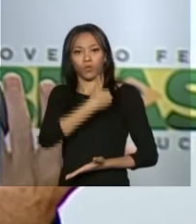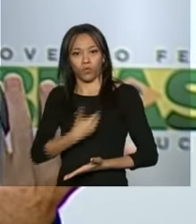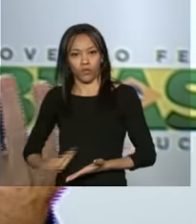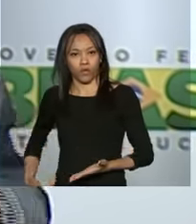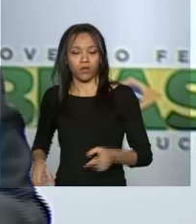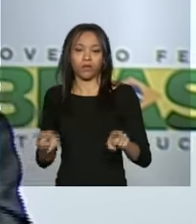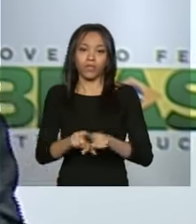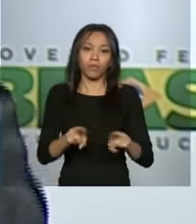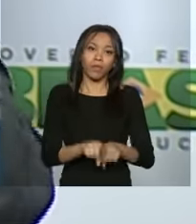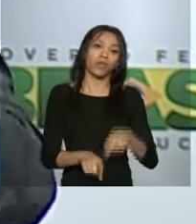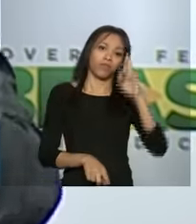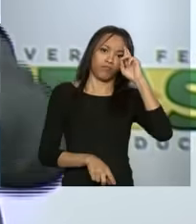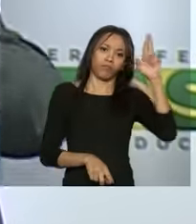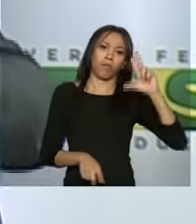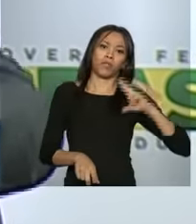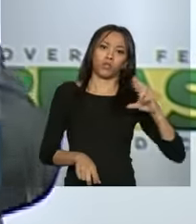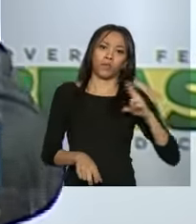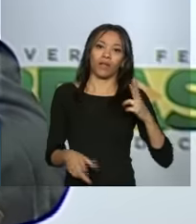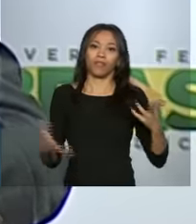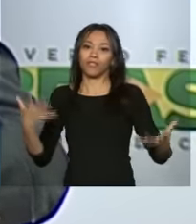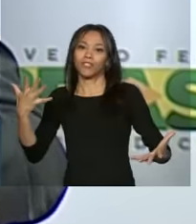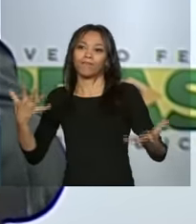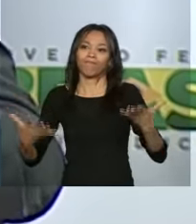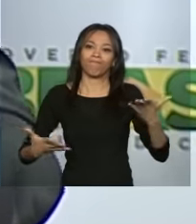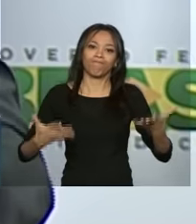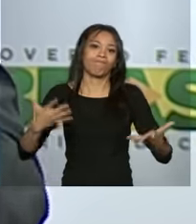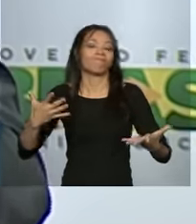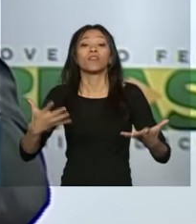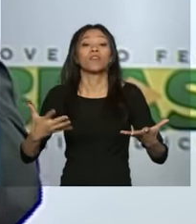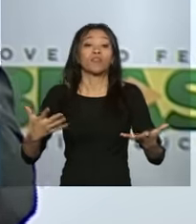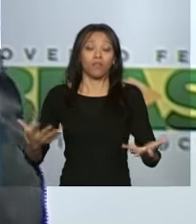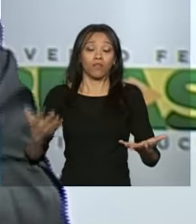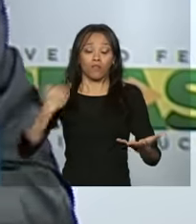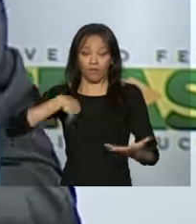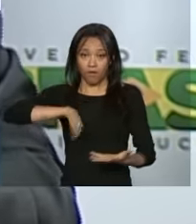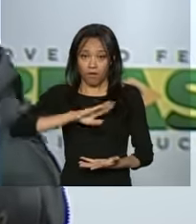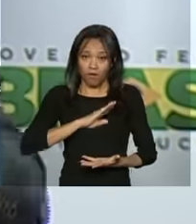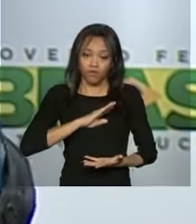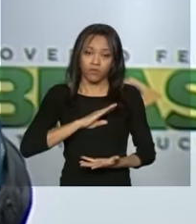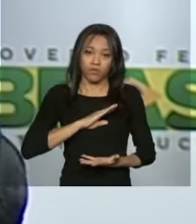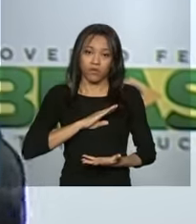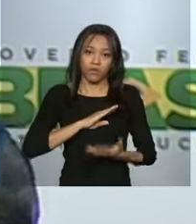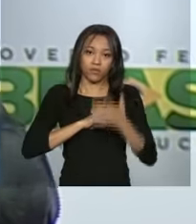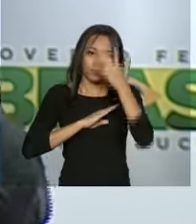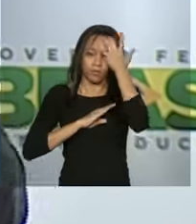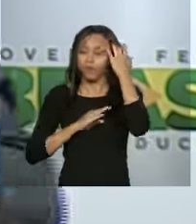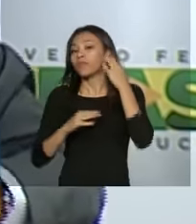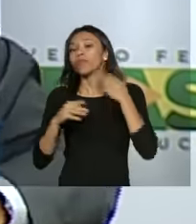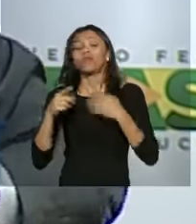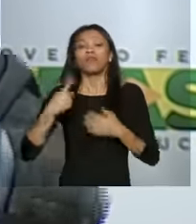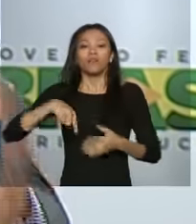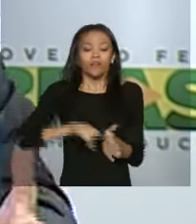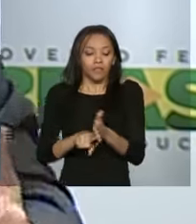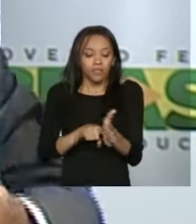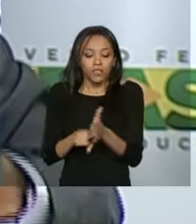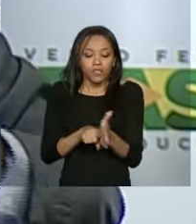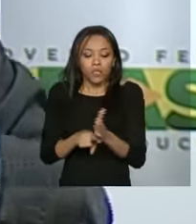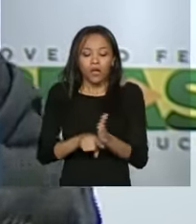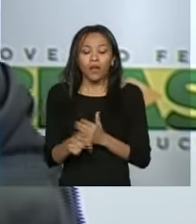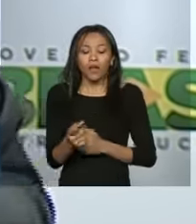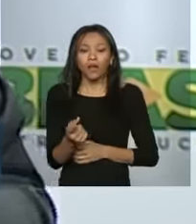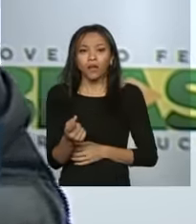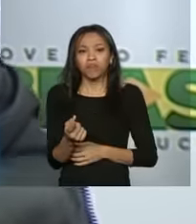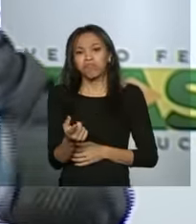numa relação muito assimétrica então nós temos que enfrentar estruturalmente agora nós e do ponto de vista vista da investigação do quanto que se